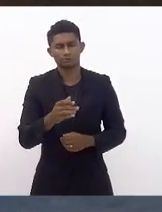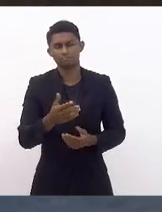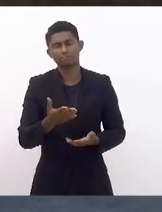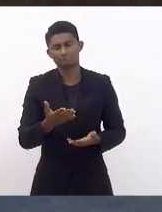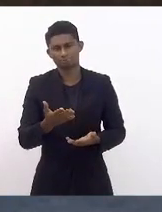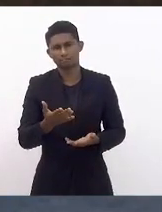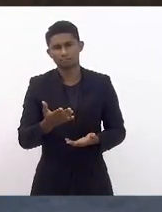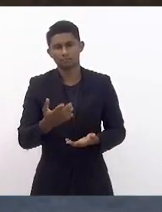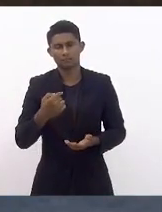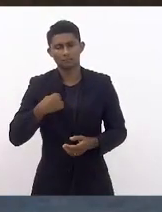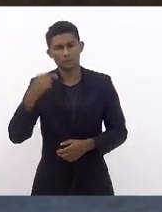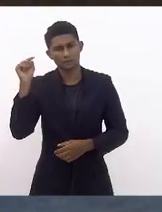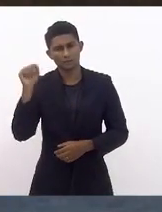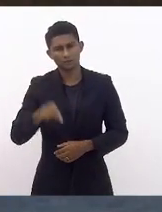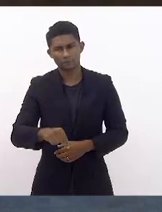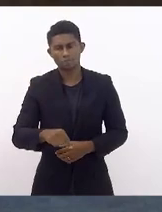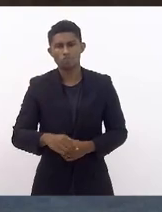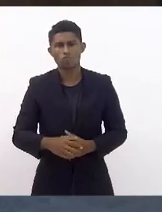Está aqui,